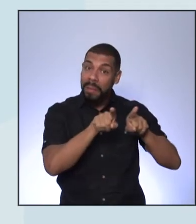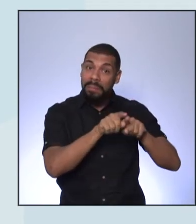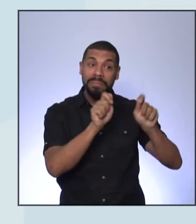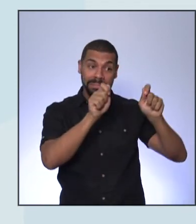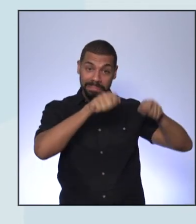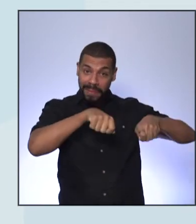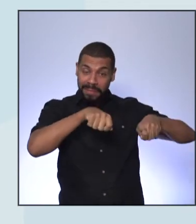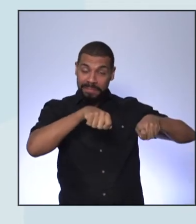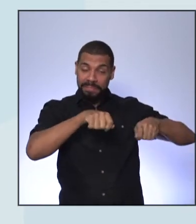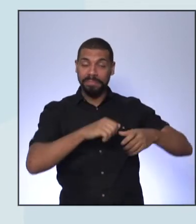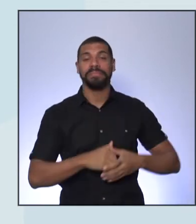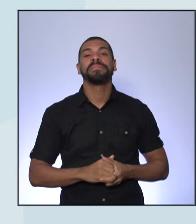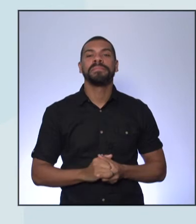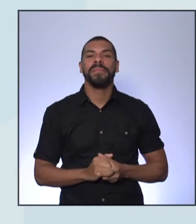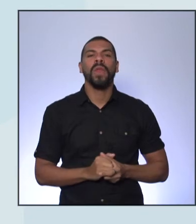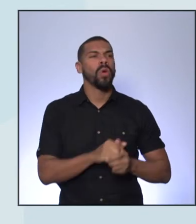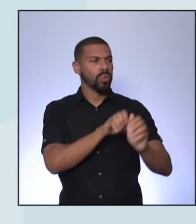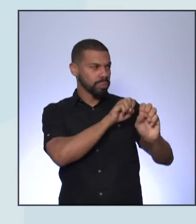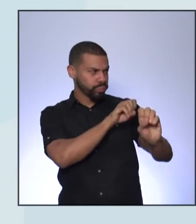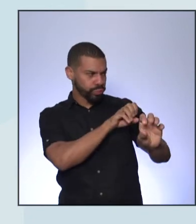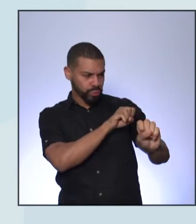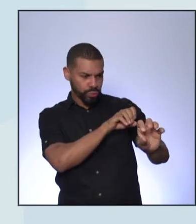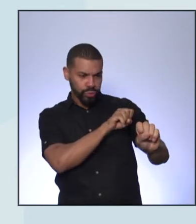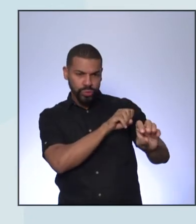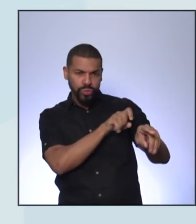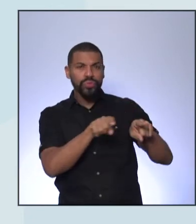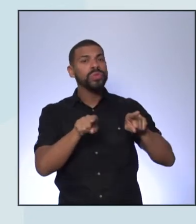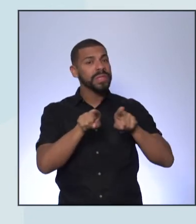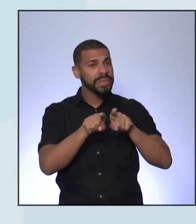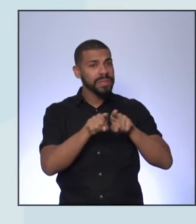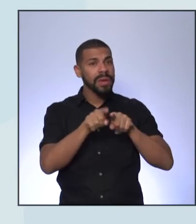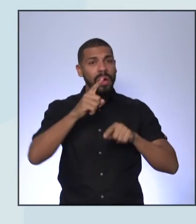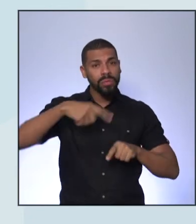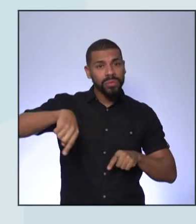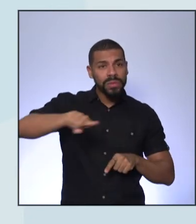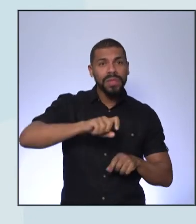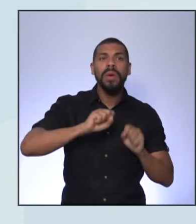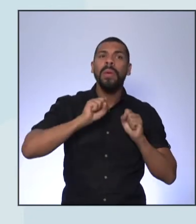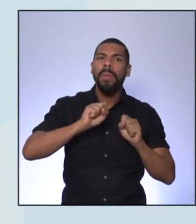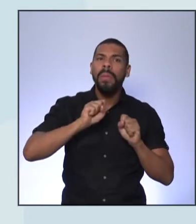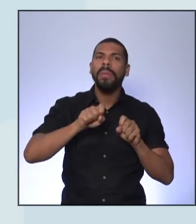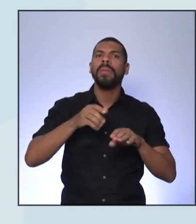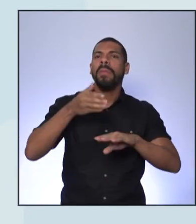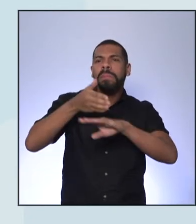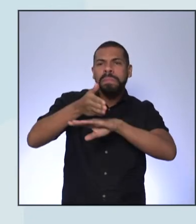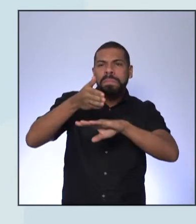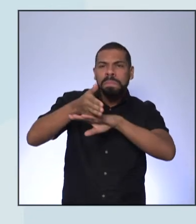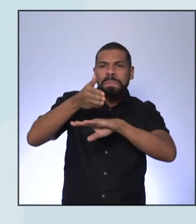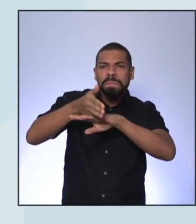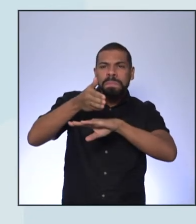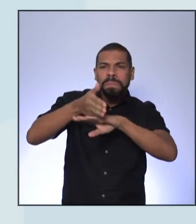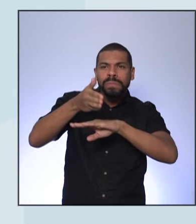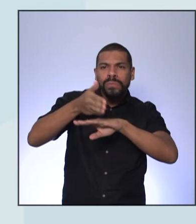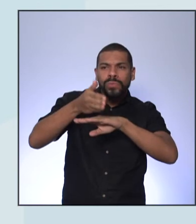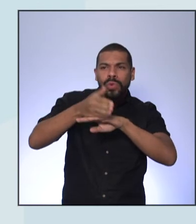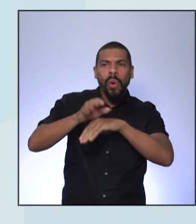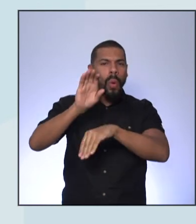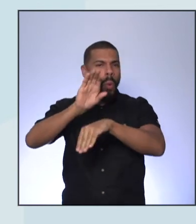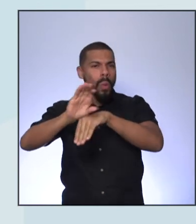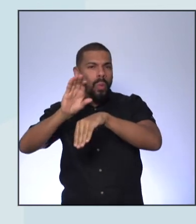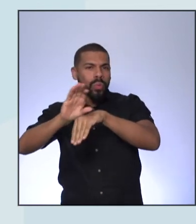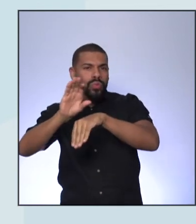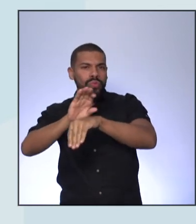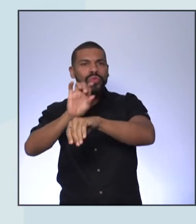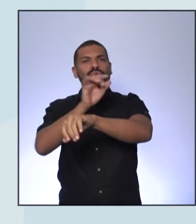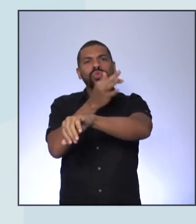faz parte de uma educação técnica profissional, e vocês podem também navegar para ter uma ideia do que é um curso técnico, quais